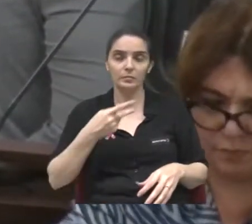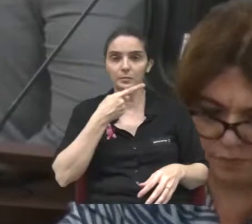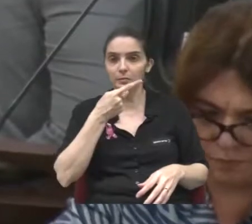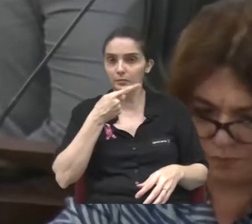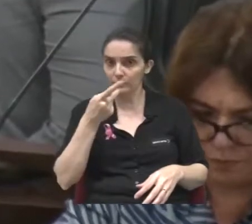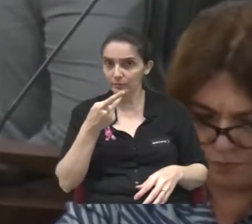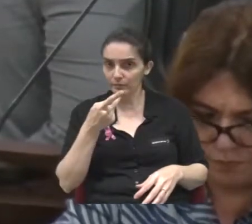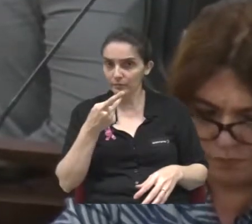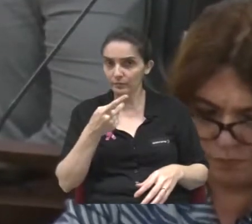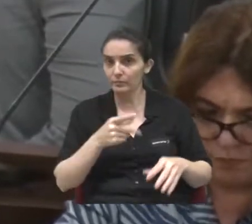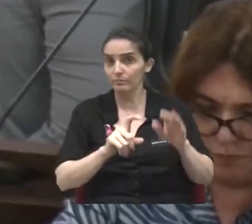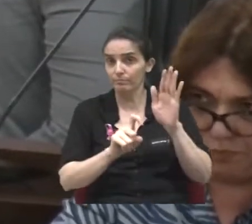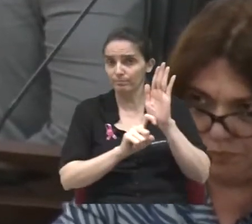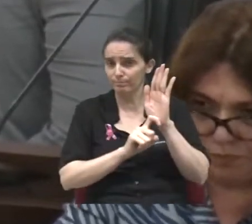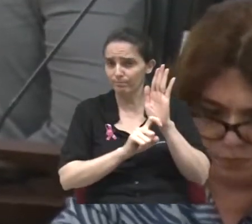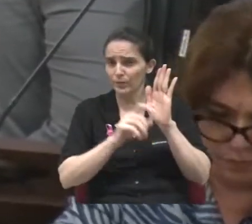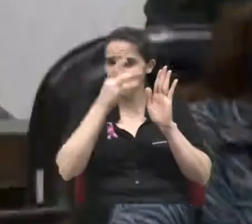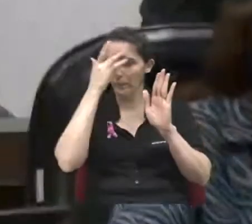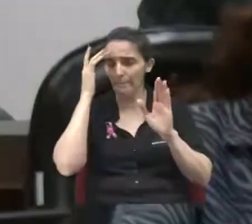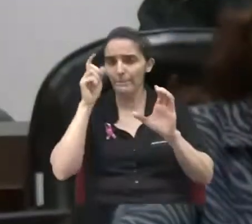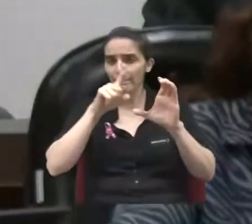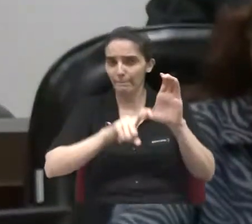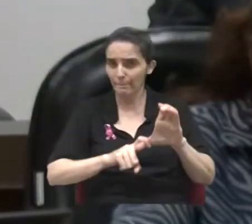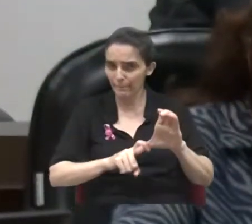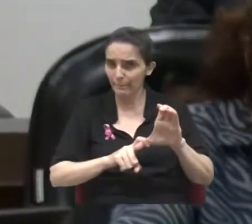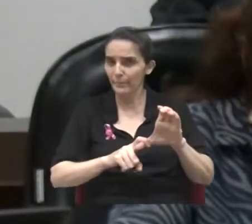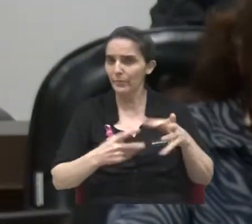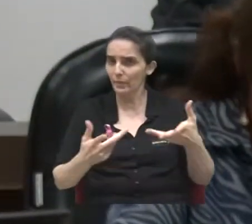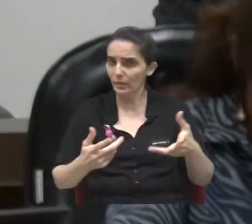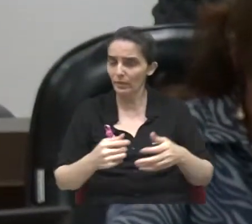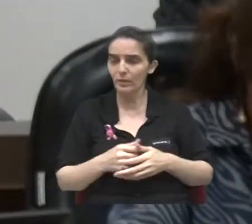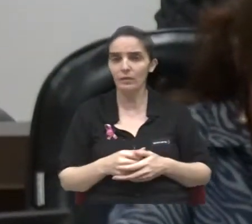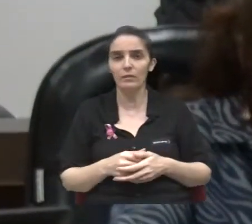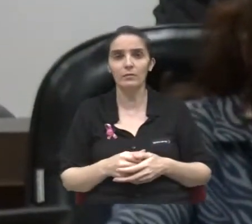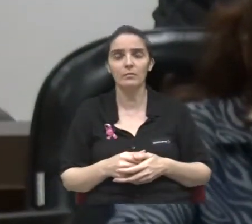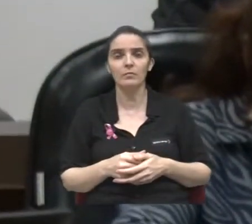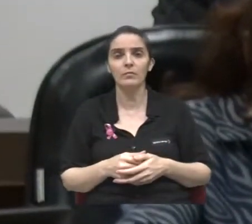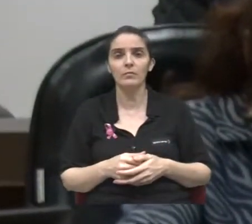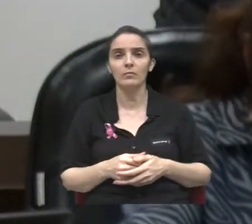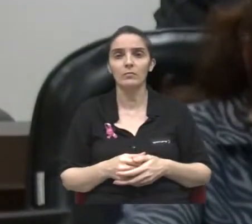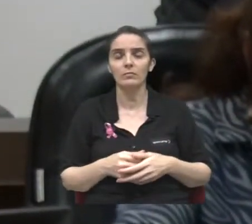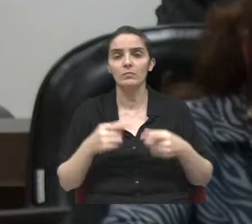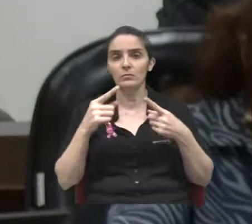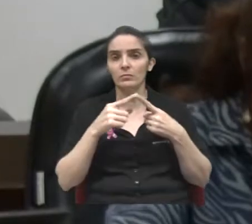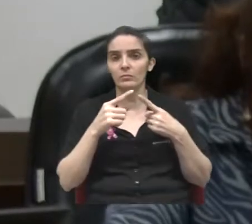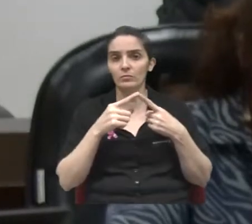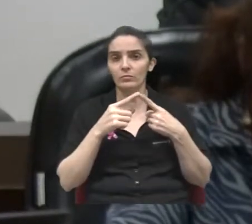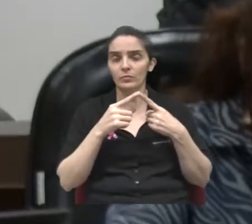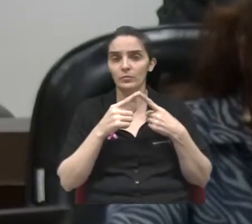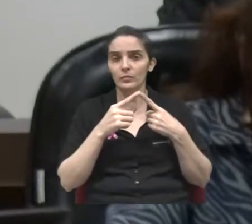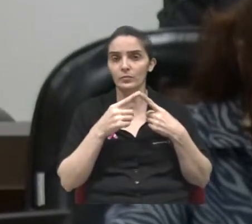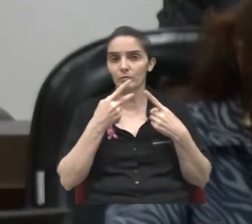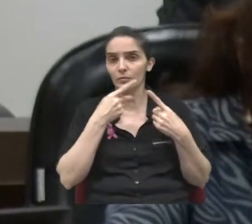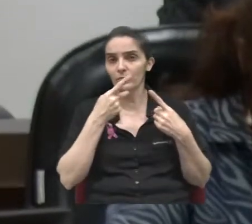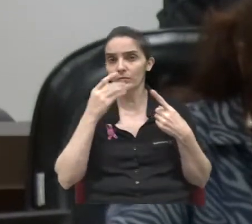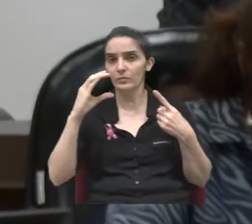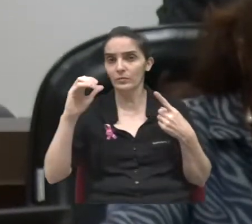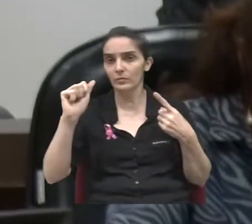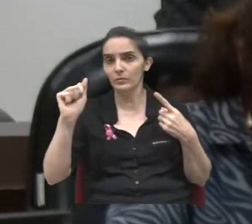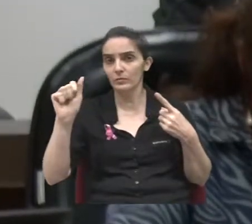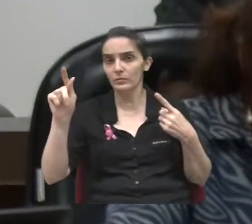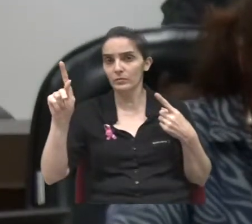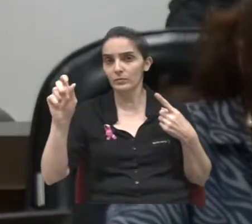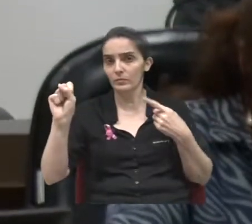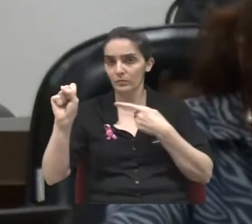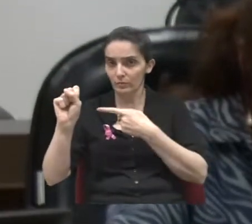química, um dos assuntos abordados era realmente a questão do CAPS 24 horas, vereador Wagner Barbosa, e que